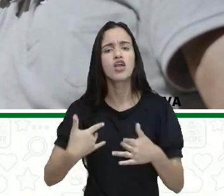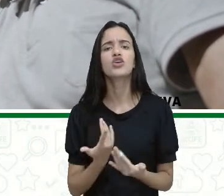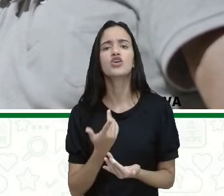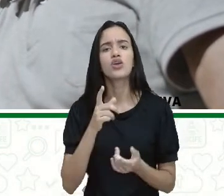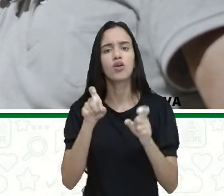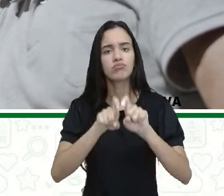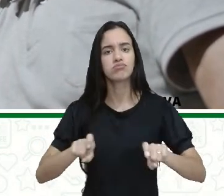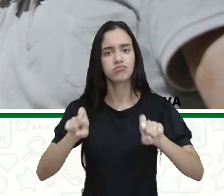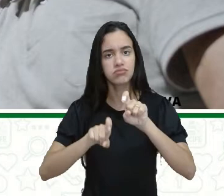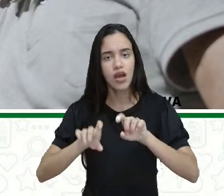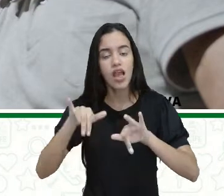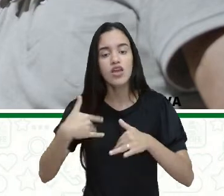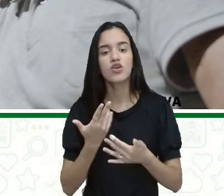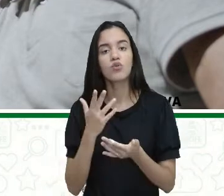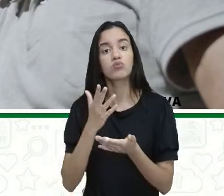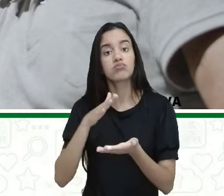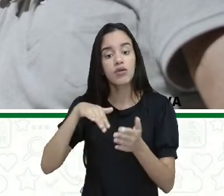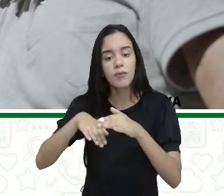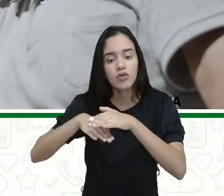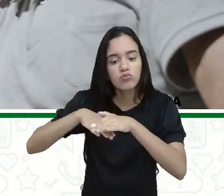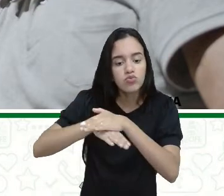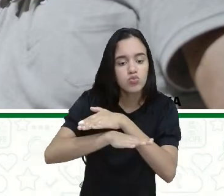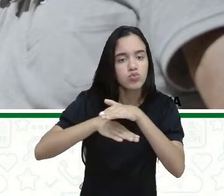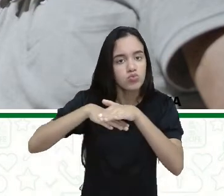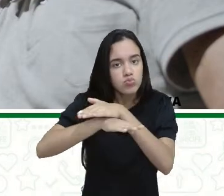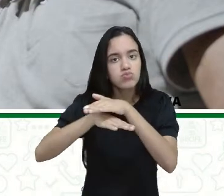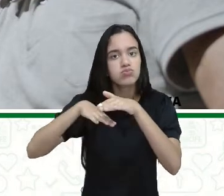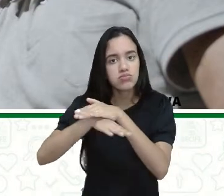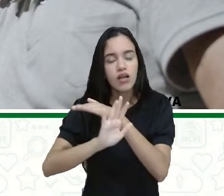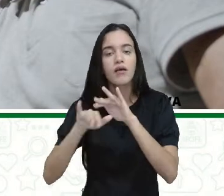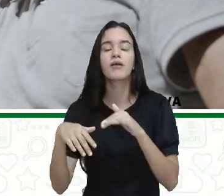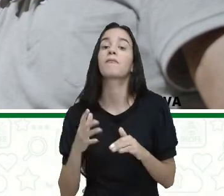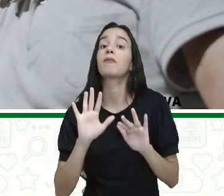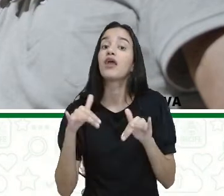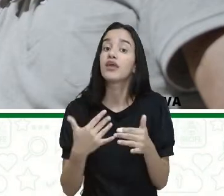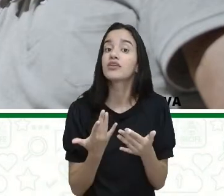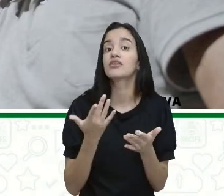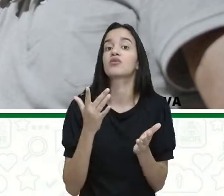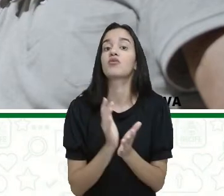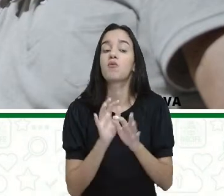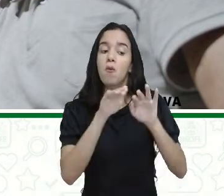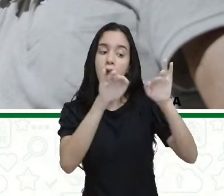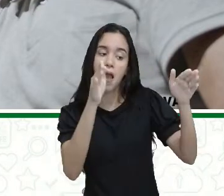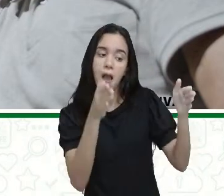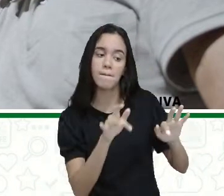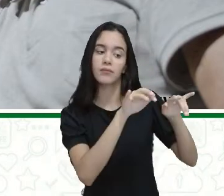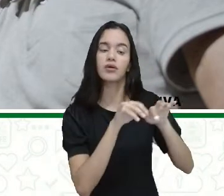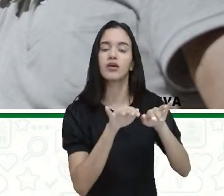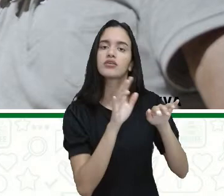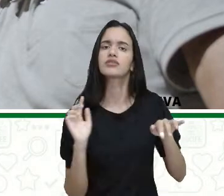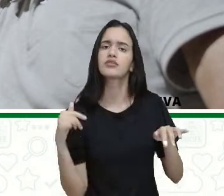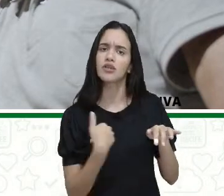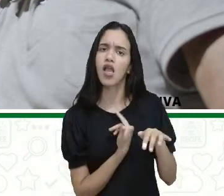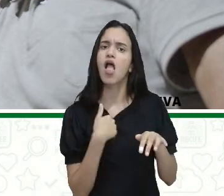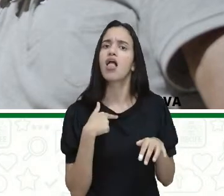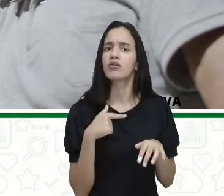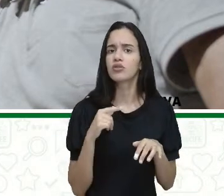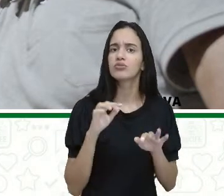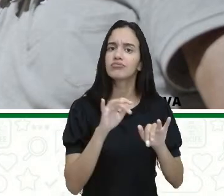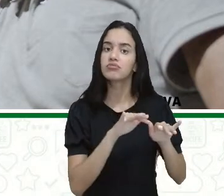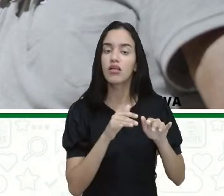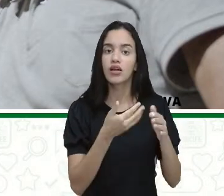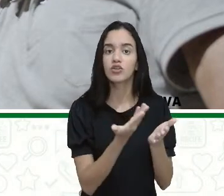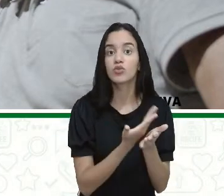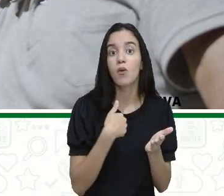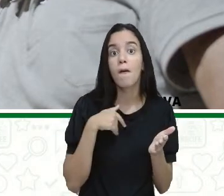esse texto, depois eu vou usar a impressora para imprimir. Então, aquela máquina de datilografia que a gente digitava, e ela já saía na